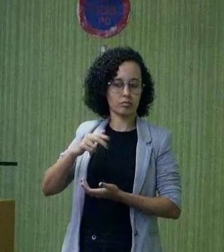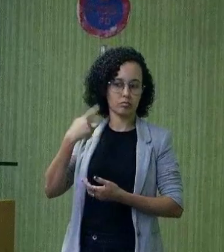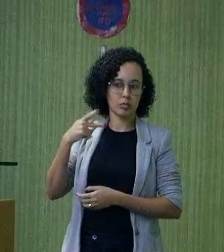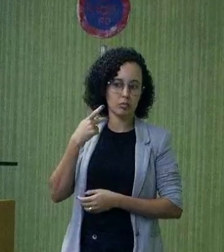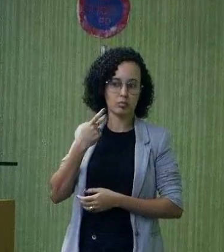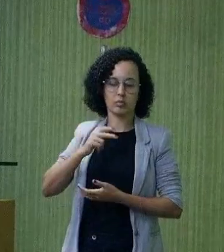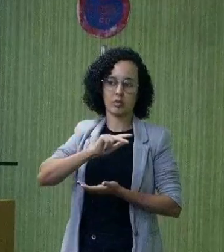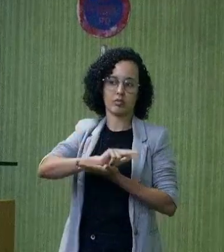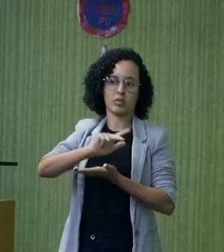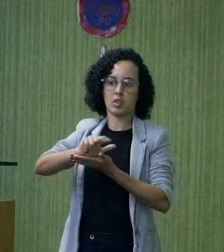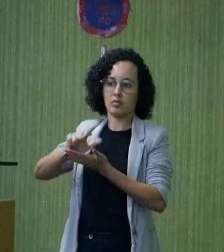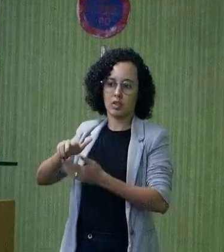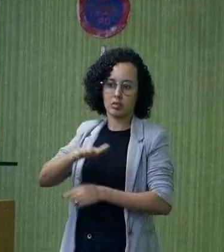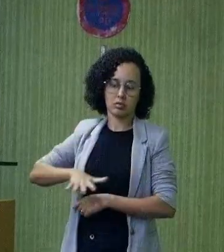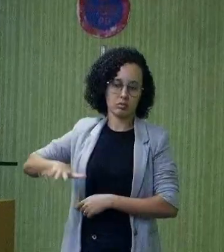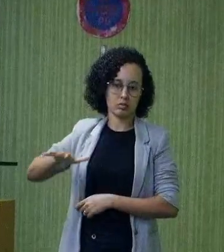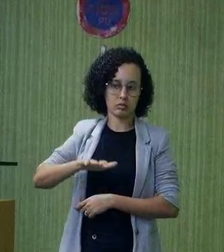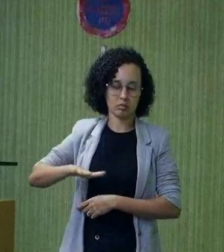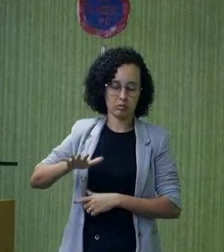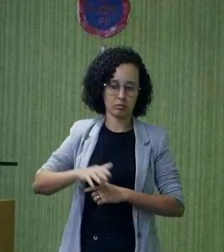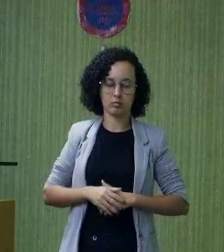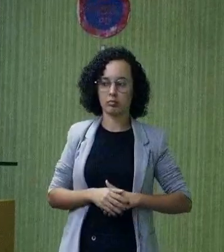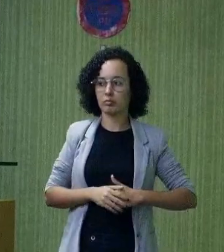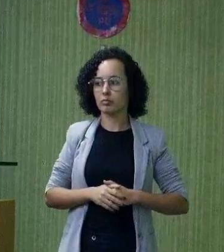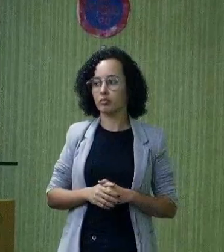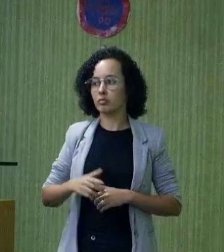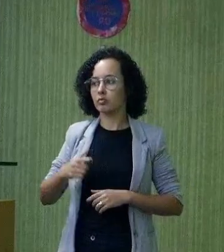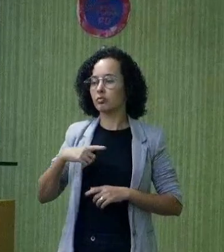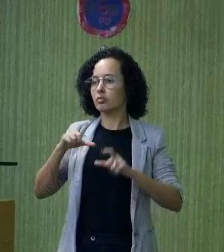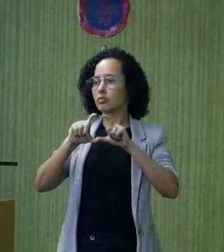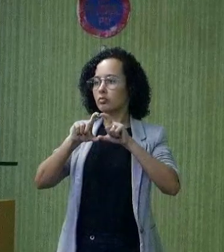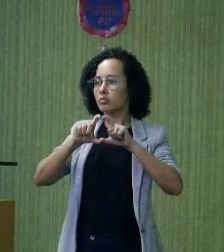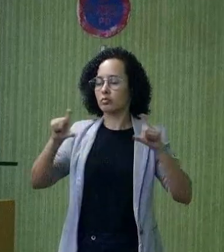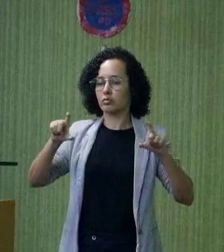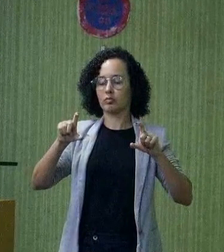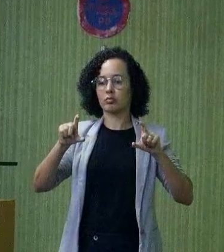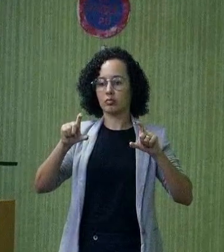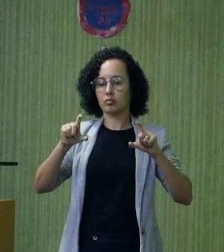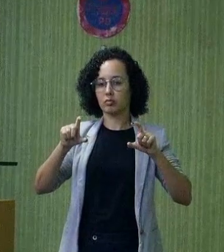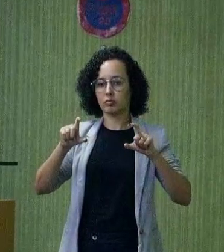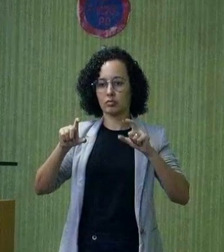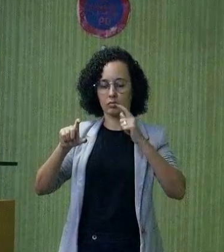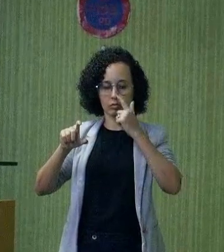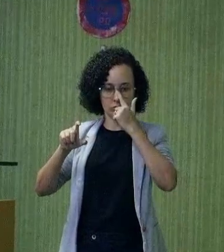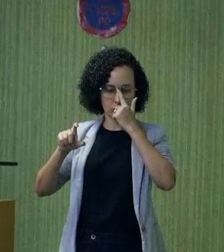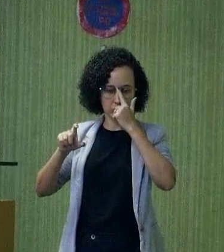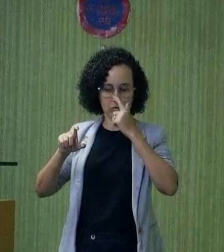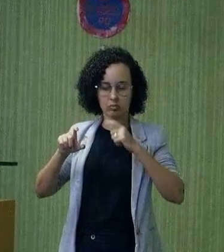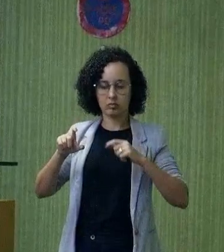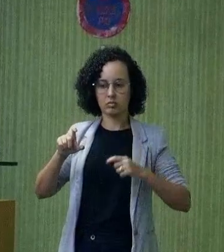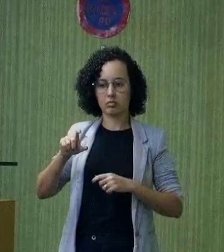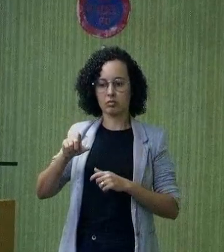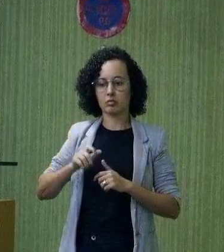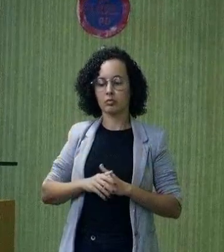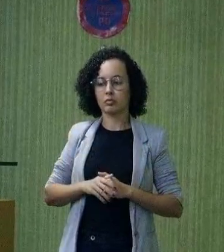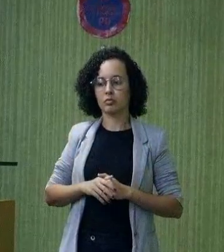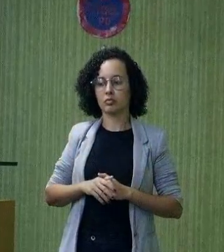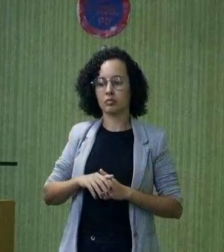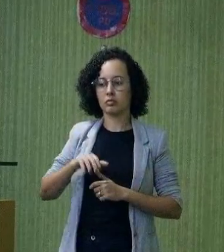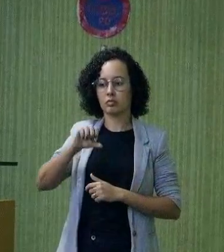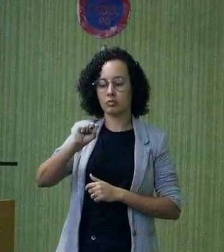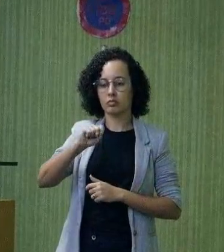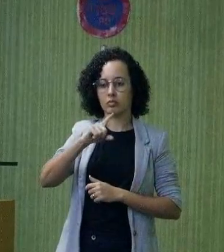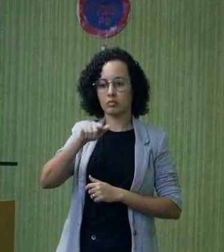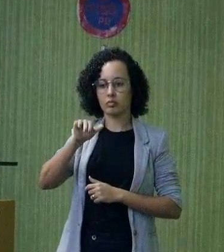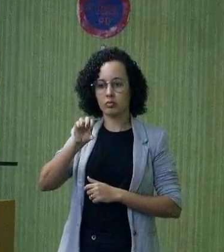então assim antes a tem umaas que é atribu São Francisco de Assis que eu acho que ela é